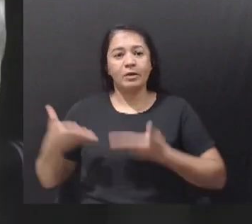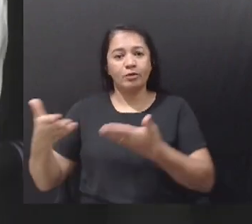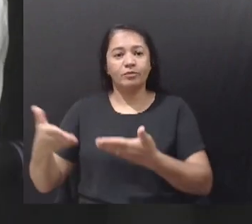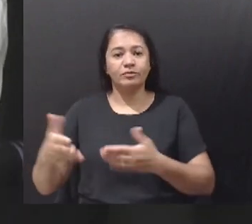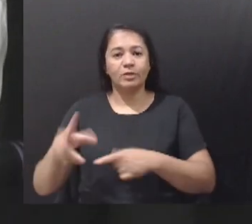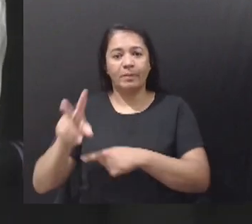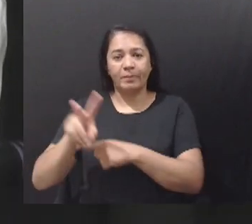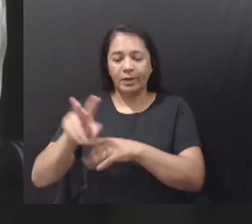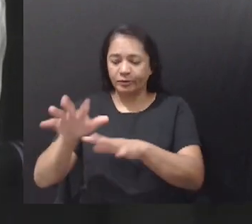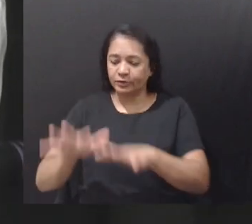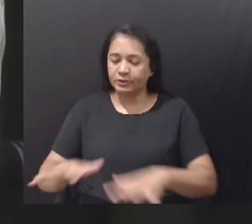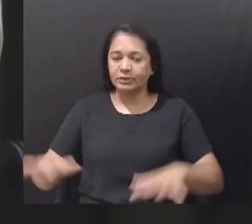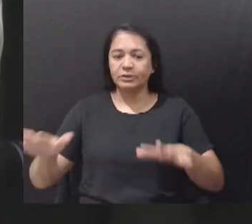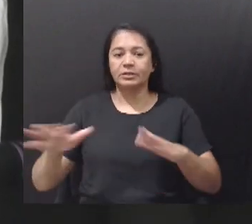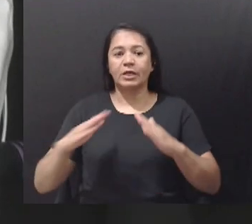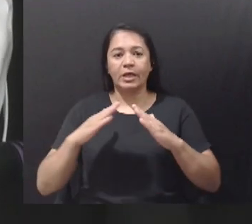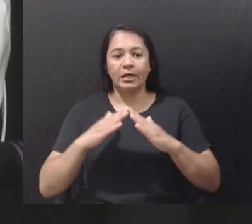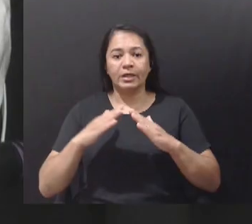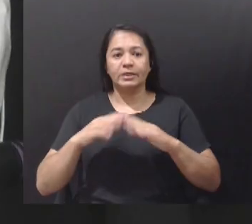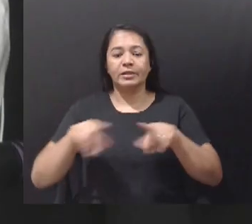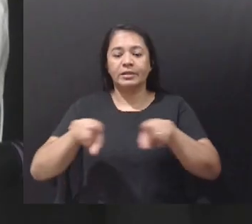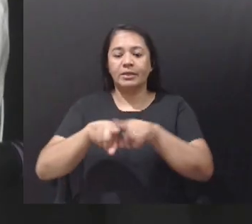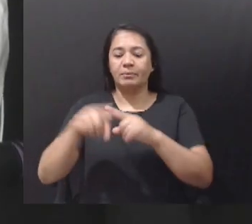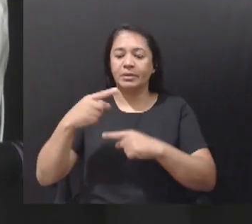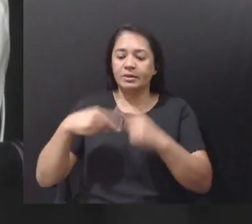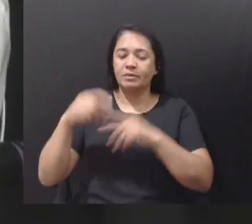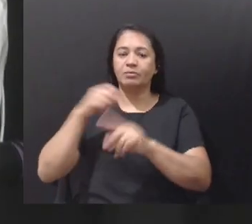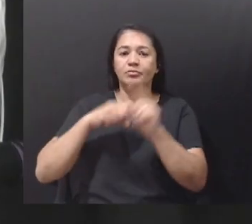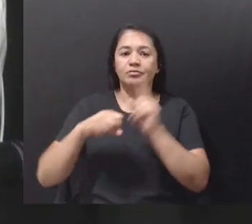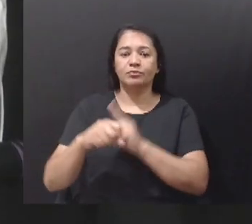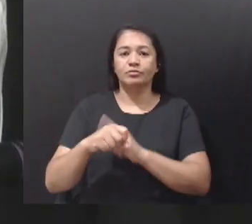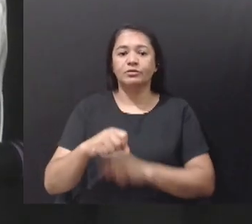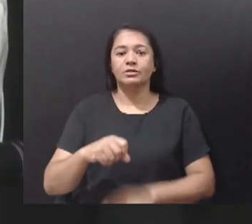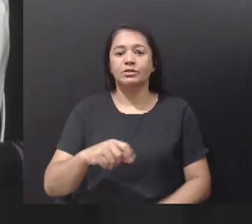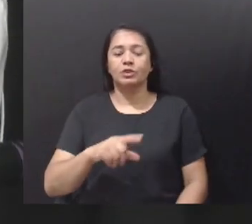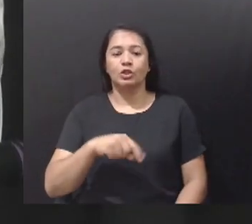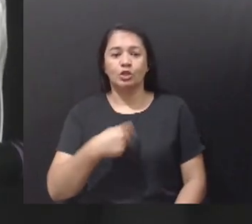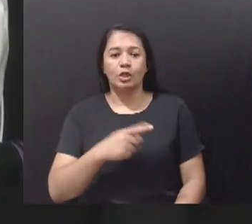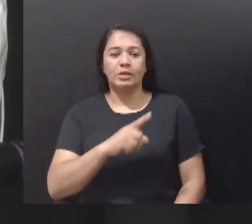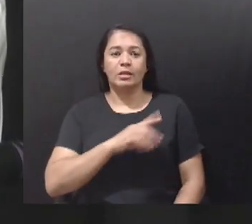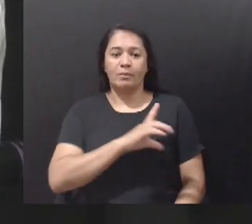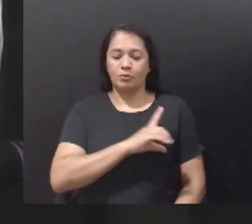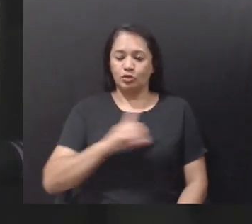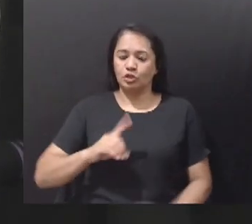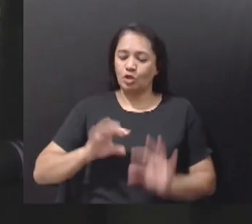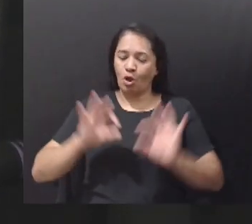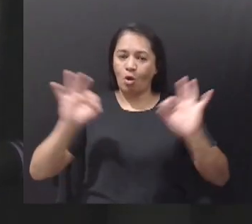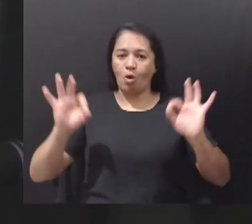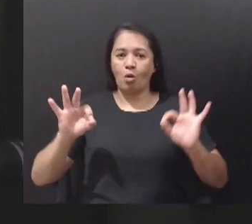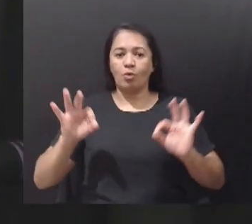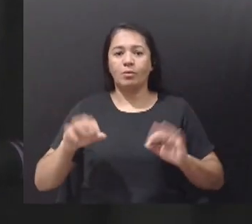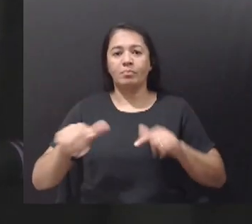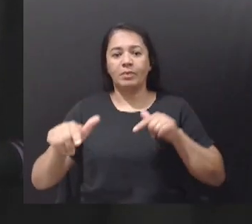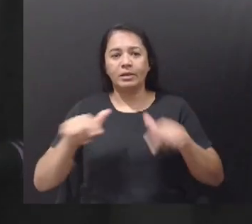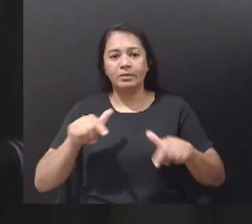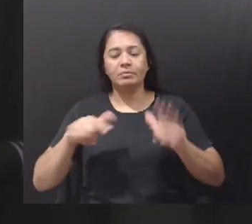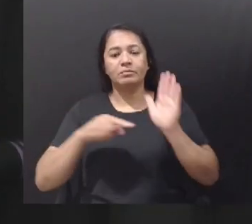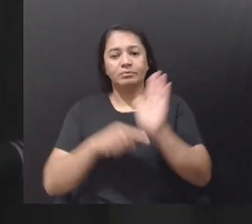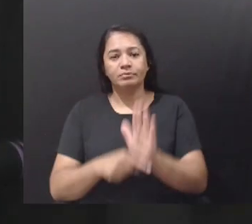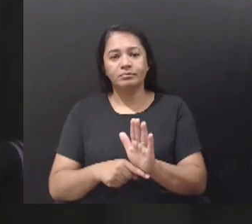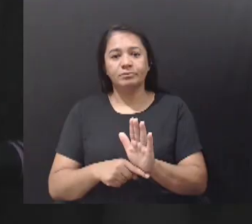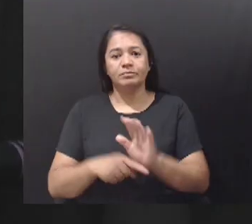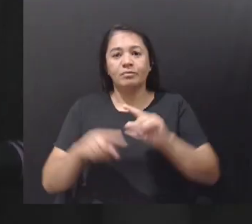área, habitação e desenvolvimento social, nós temos diretores bons, ótimos para trabalhar, para ajudar, mas a gente tem que